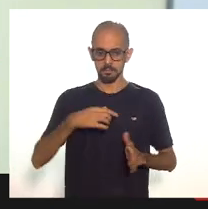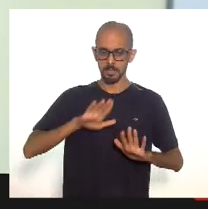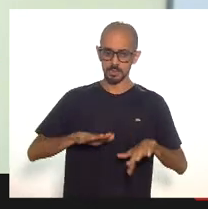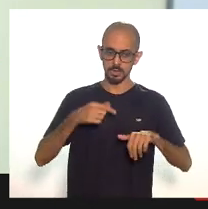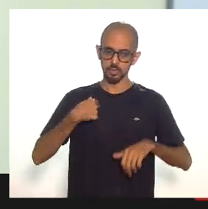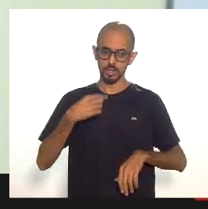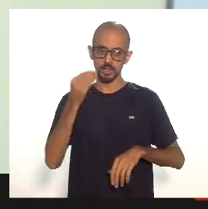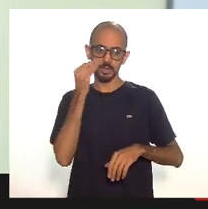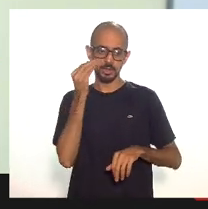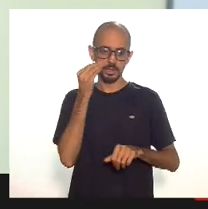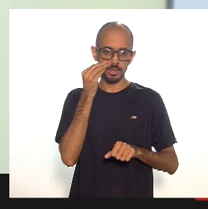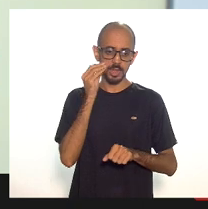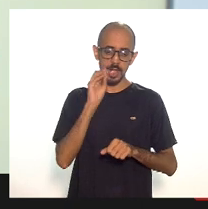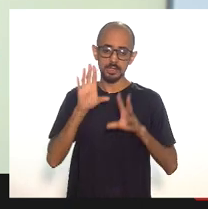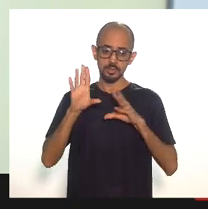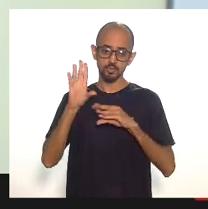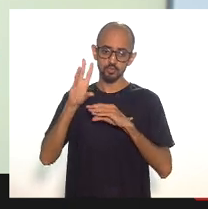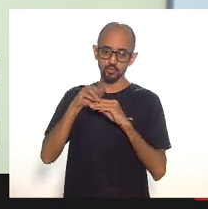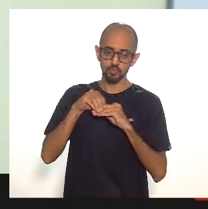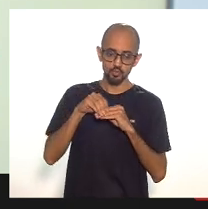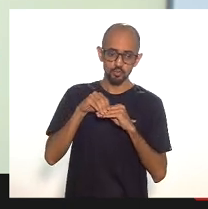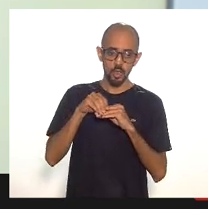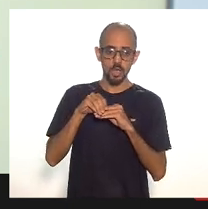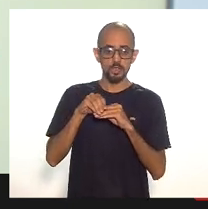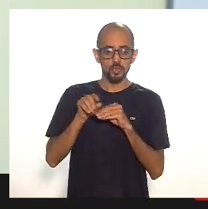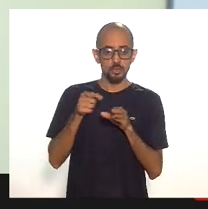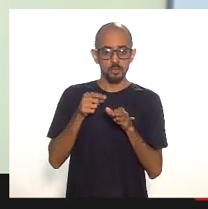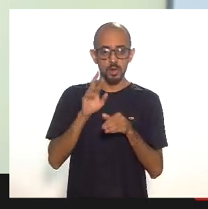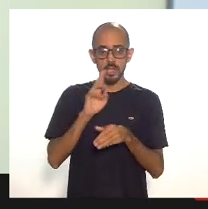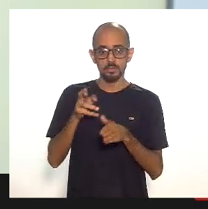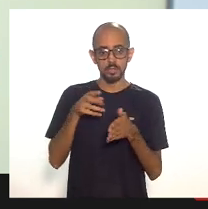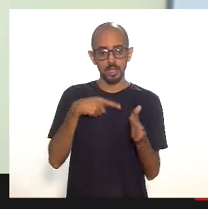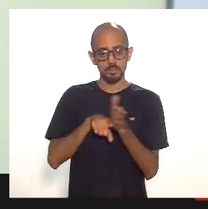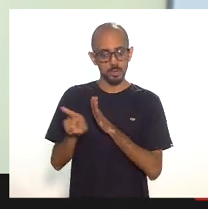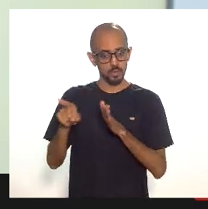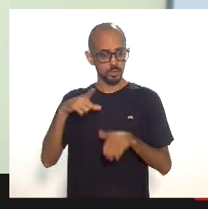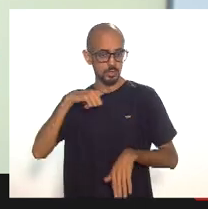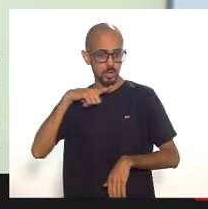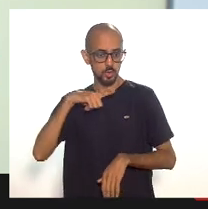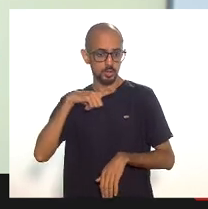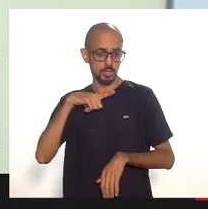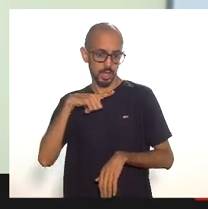mais sucinto e direto respondendo as perguntas que eu realmente tenho